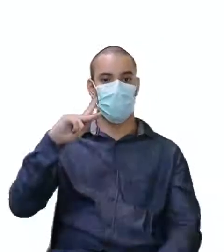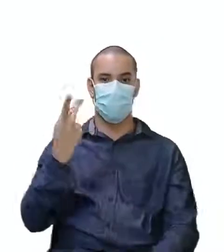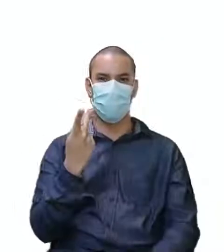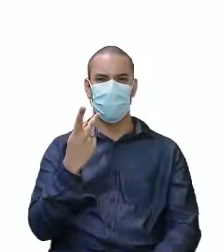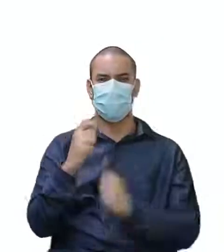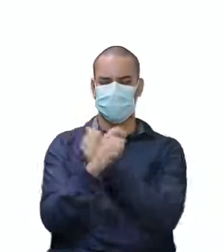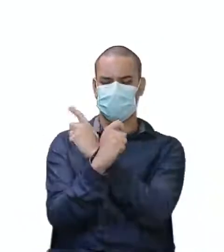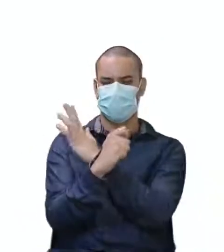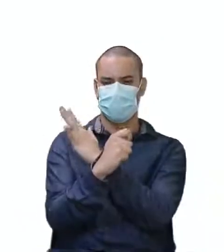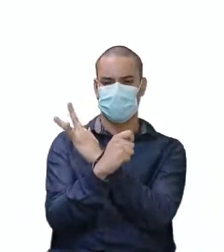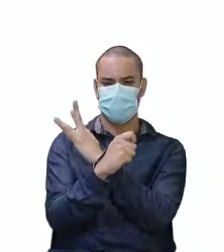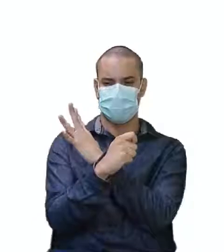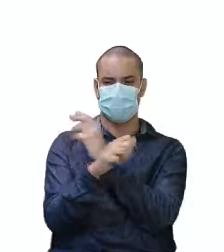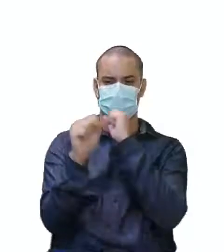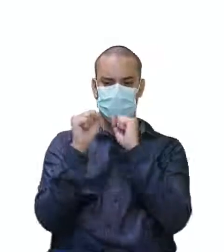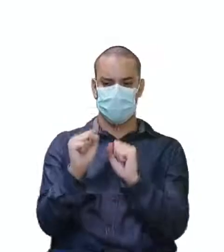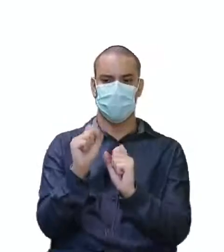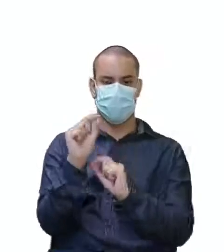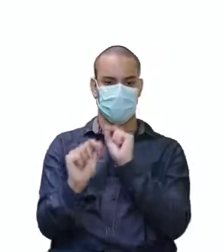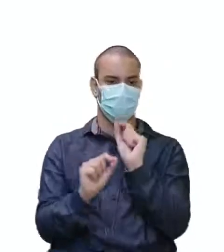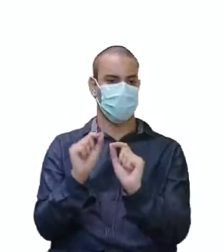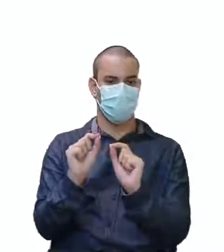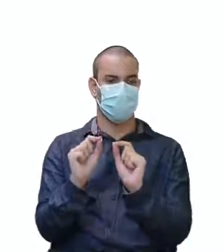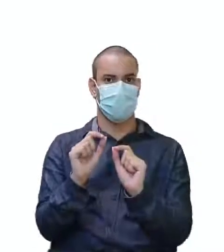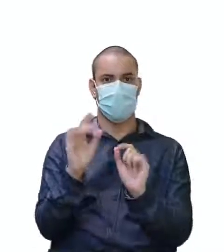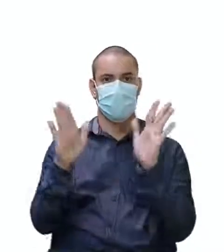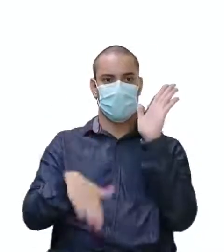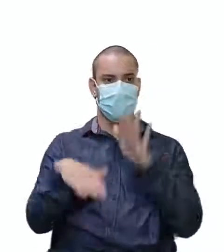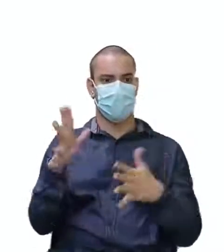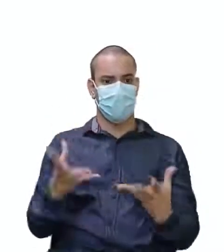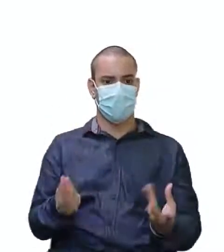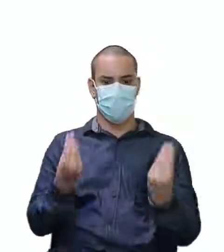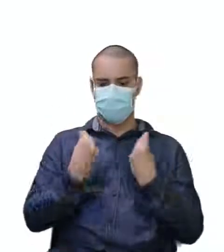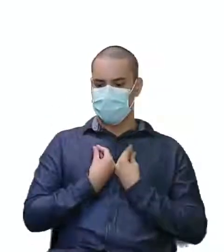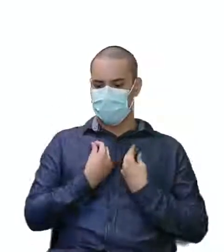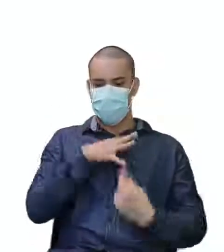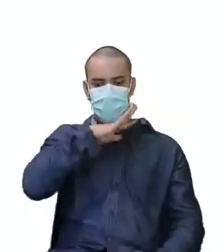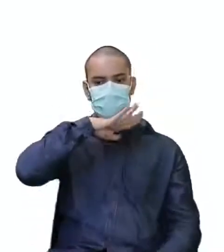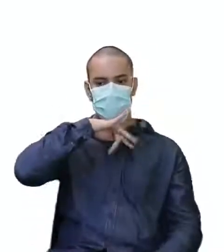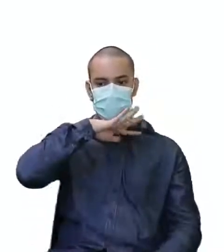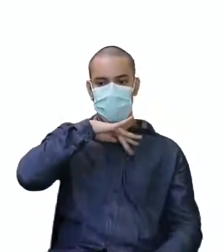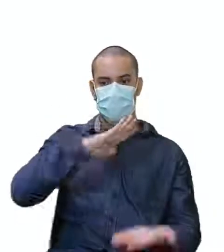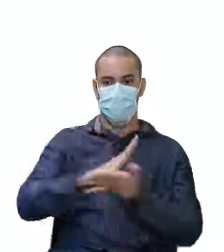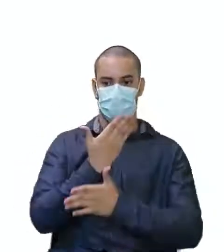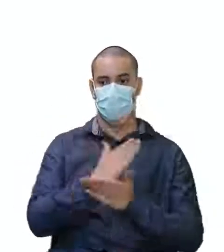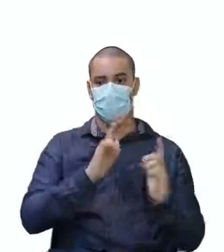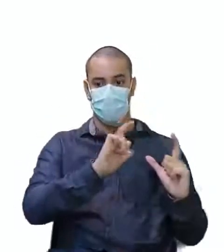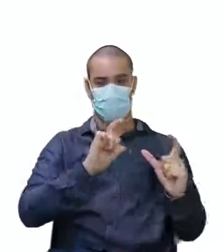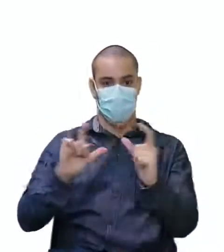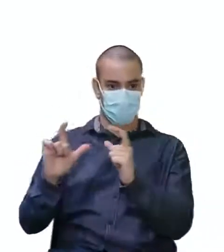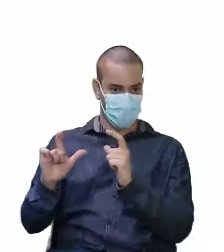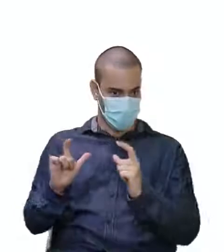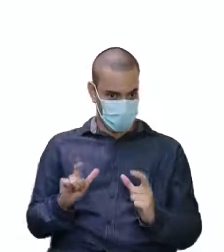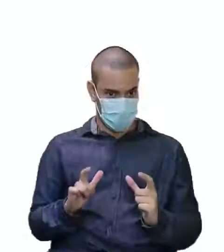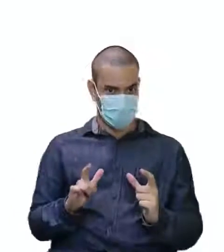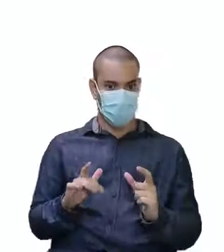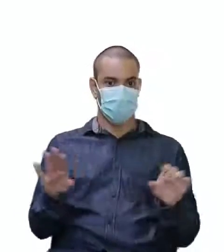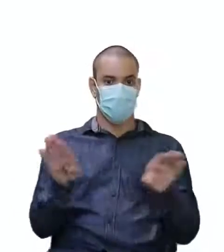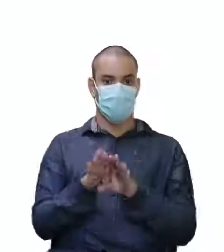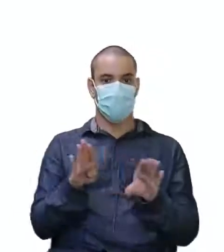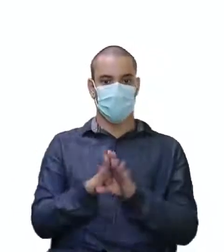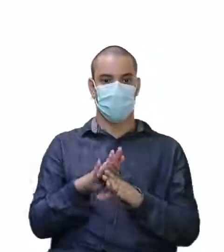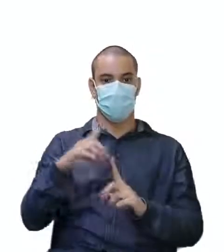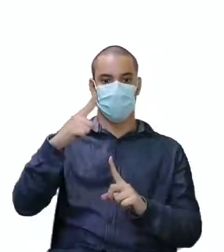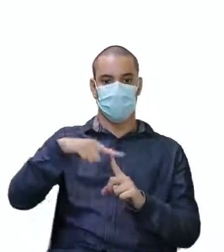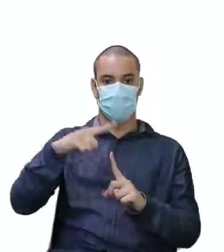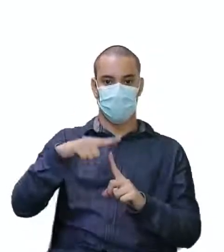ácido, podem não ser ideais para determinadas espécies, tipo de solo, se for um